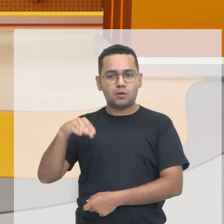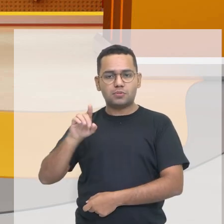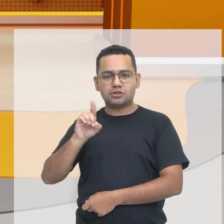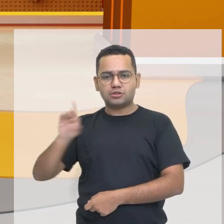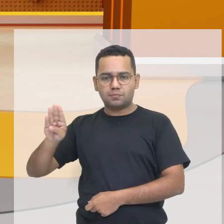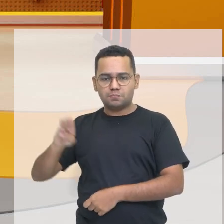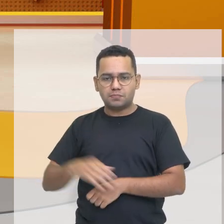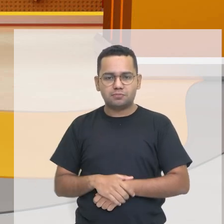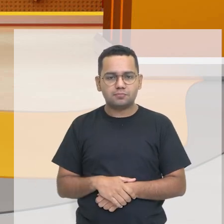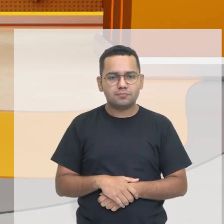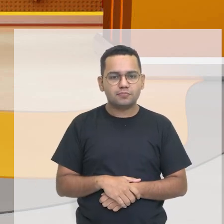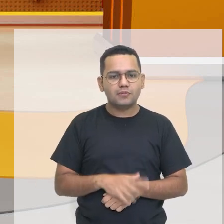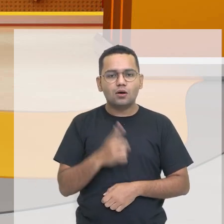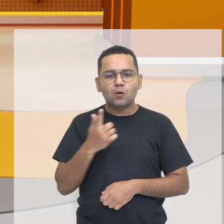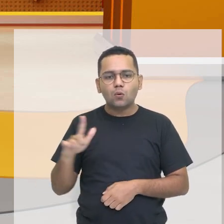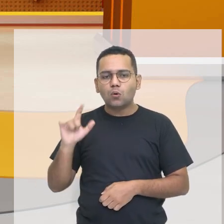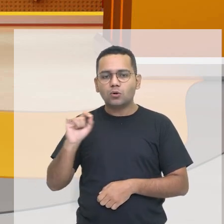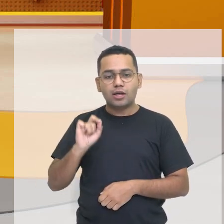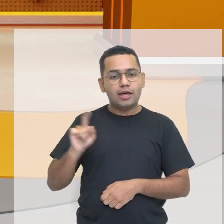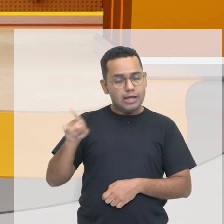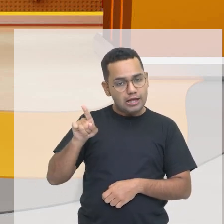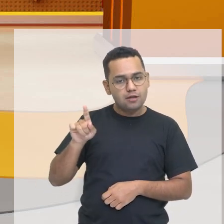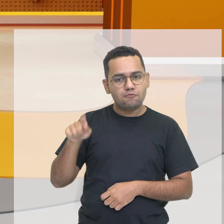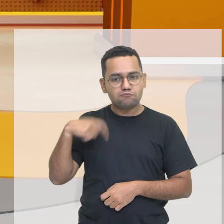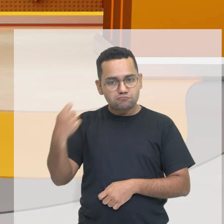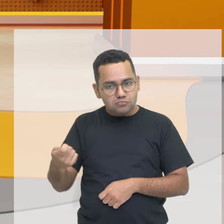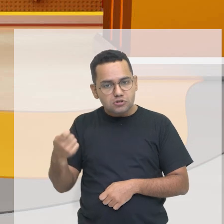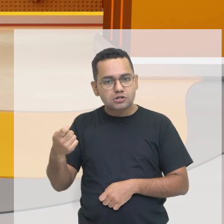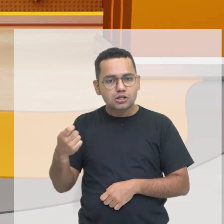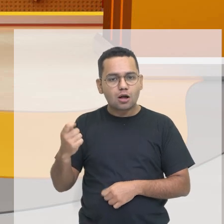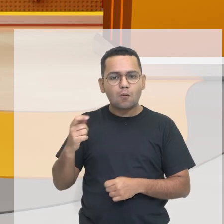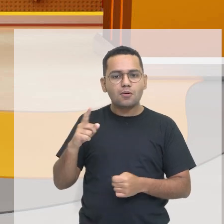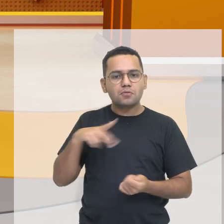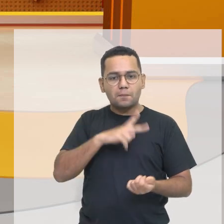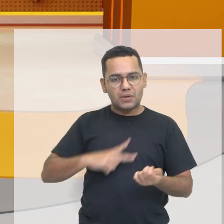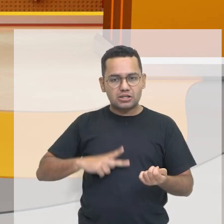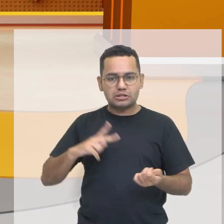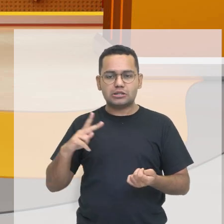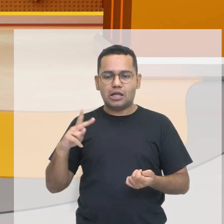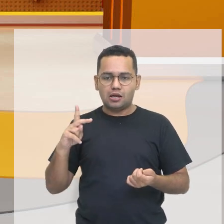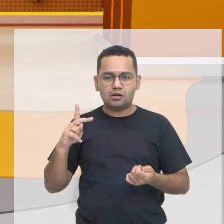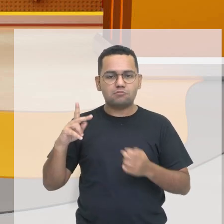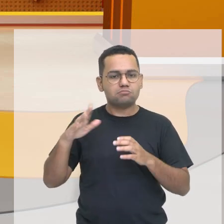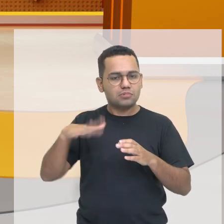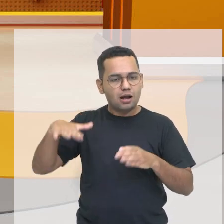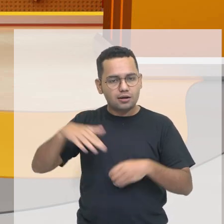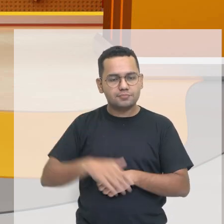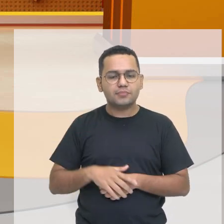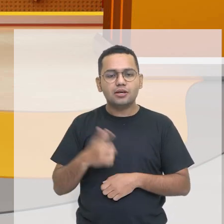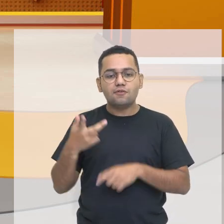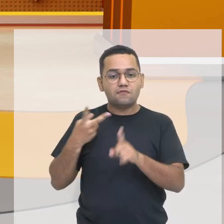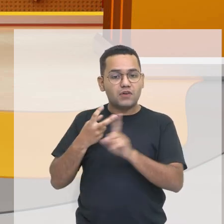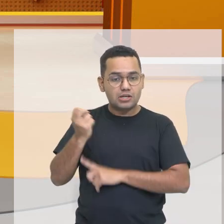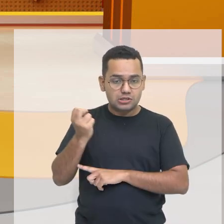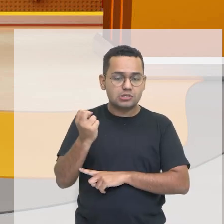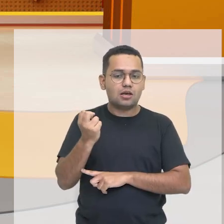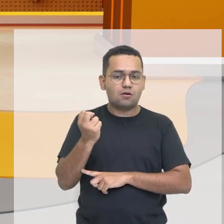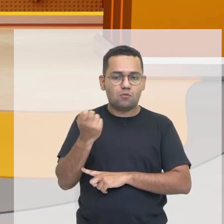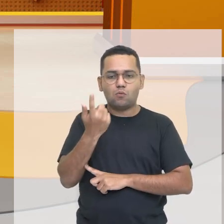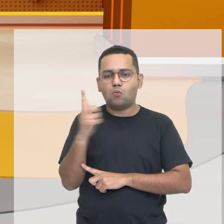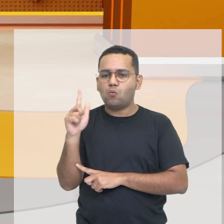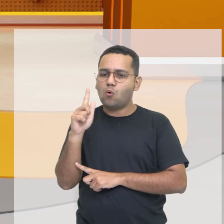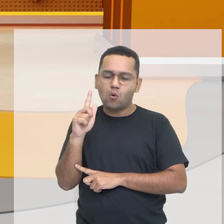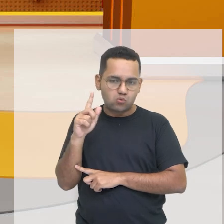pelo Colégio Eleitoral, venceu o candidato governista que era o Paulo Maluf e Tancredo